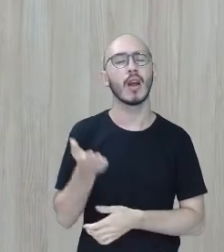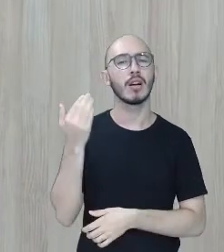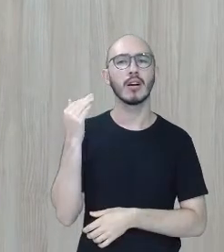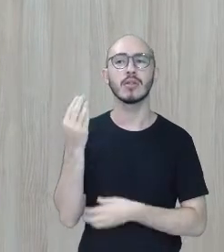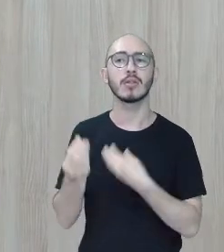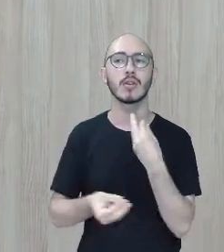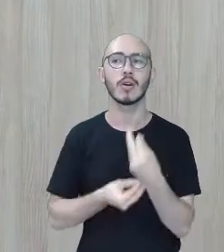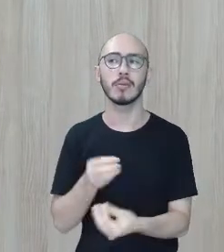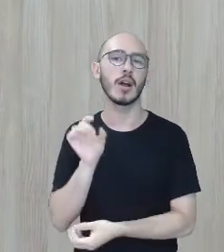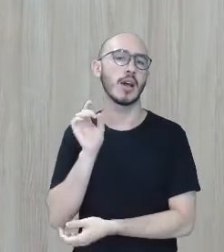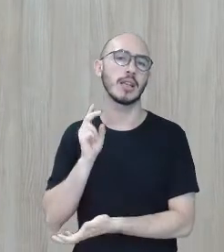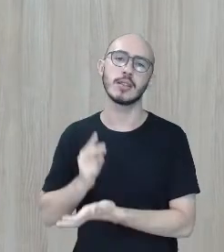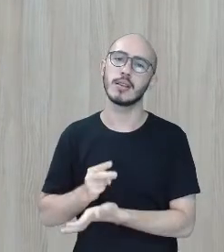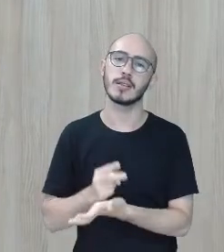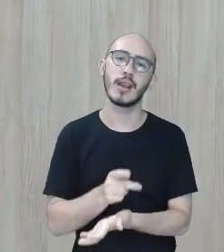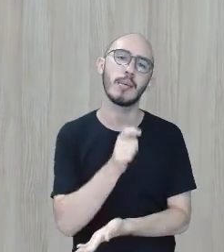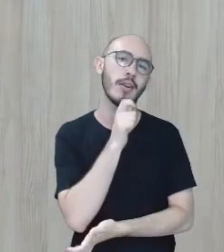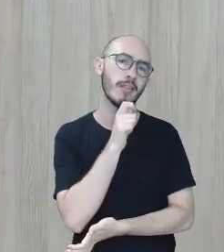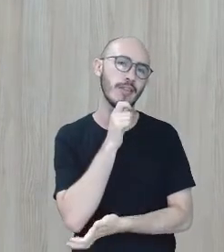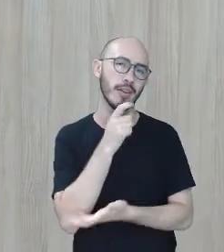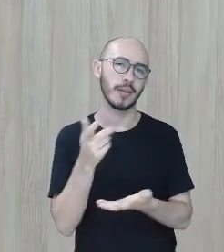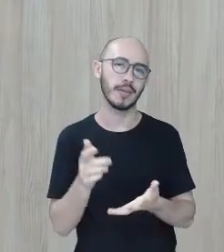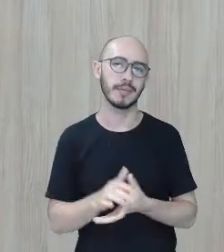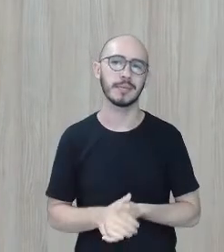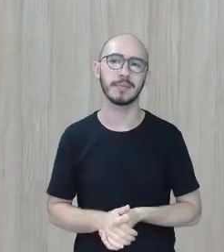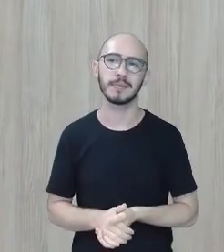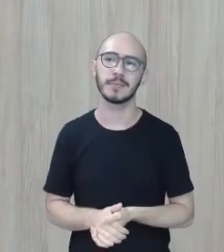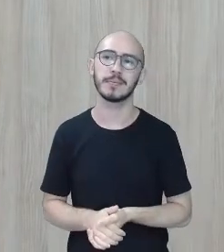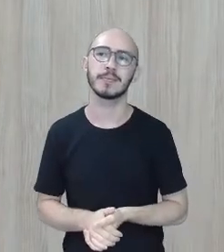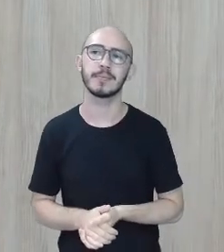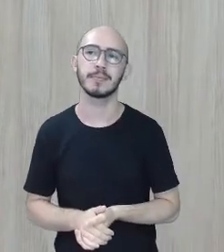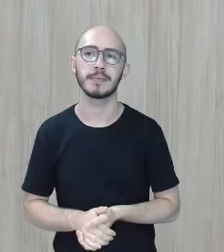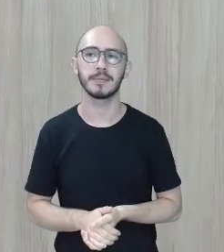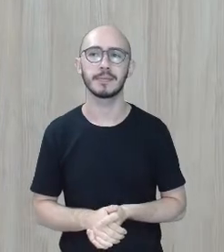fogo, os banhos eram todos banhos frios, né?